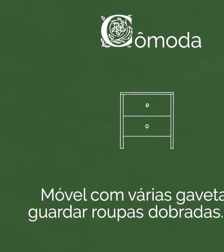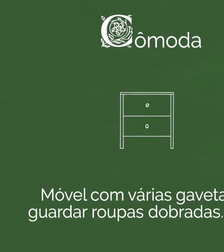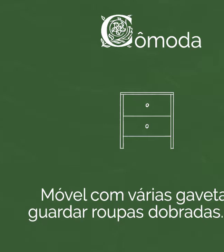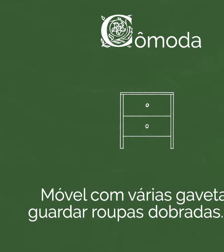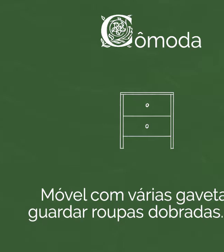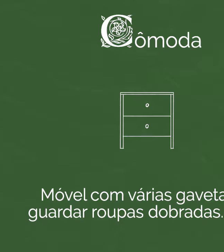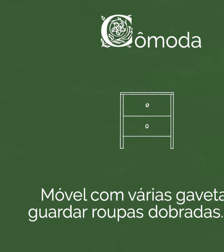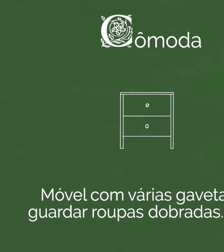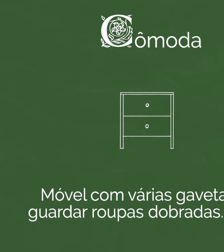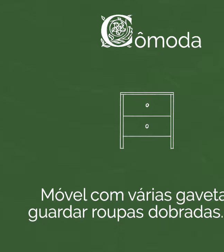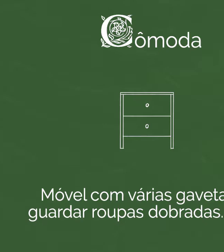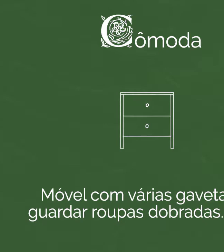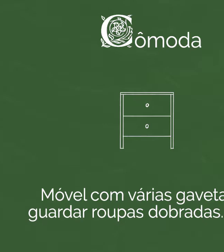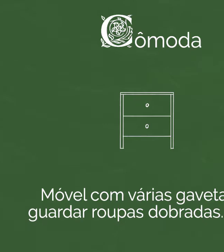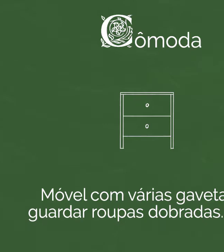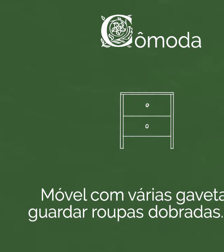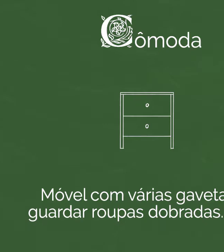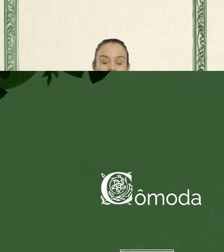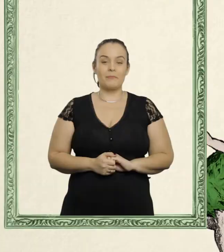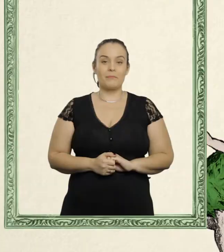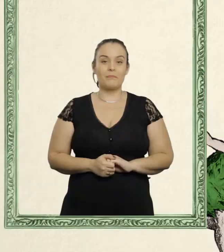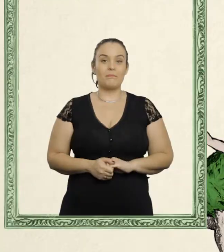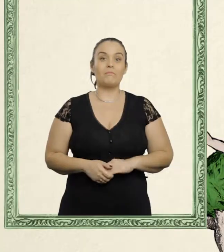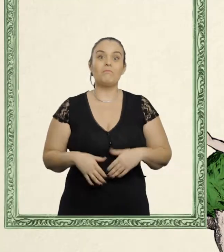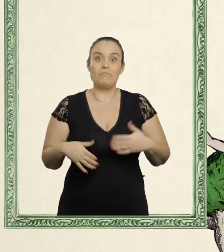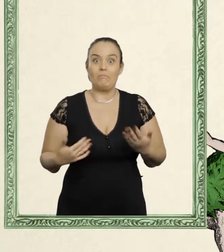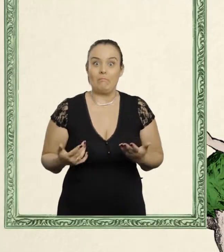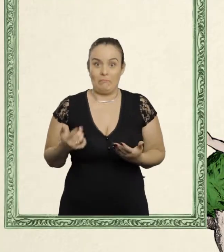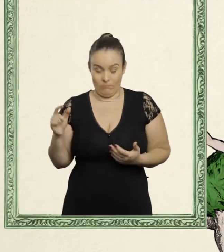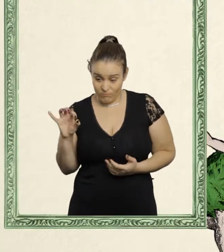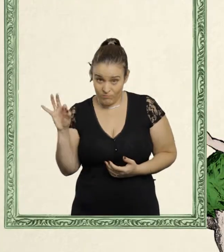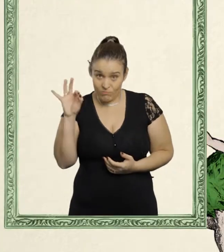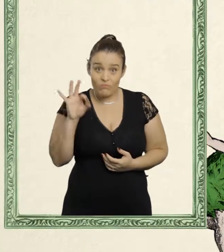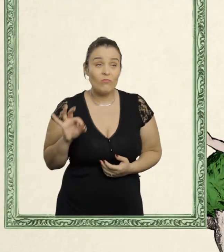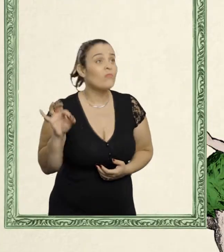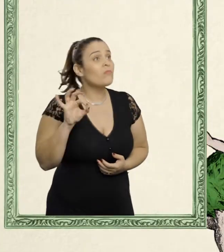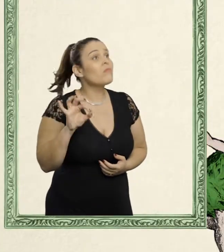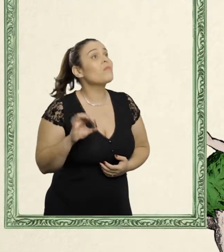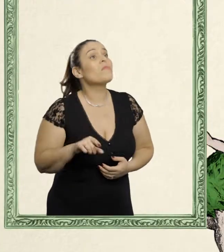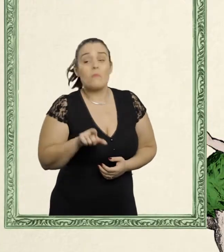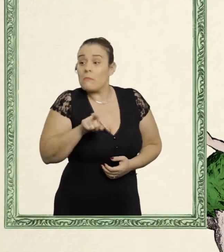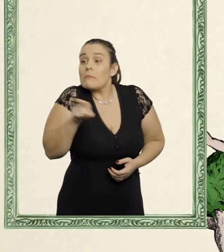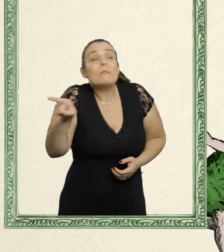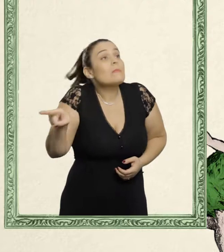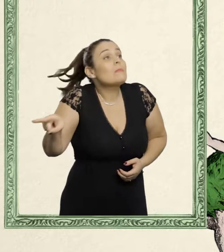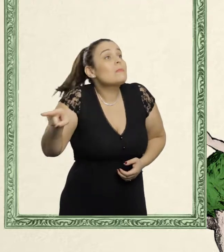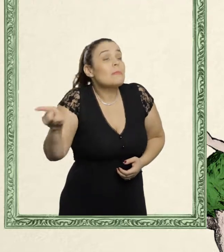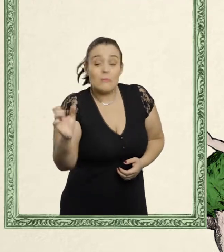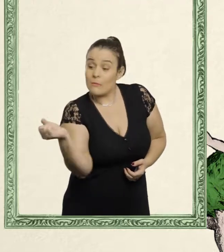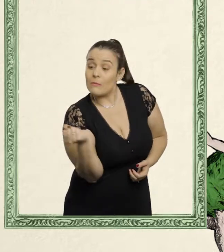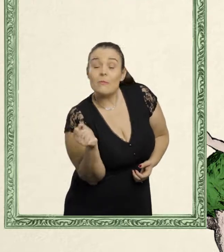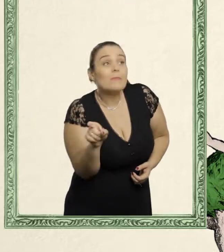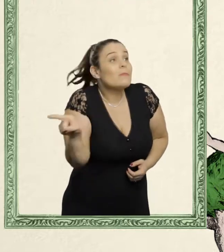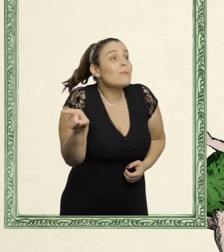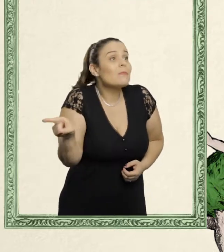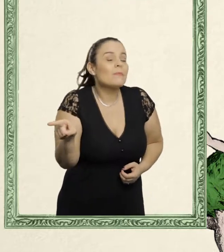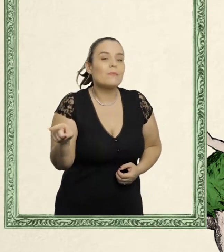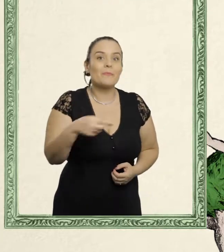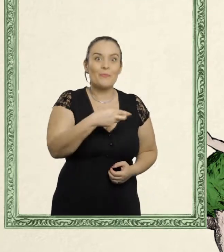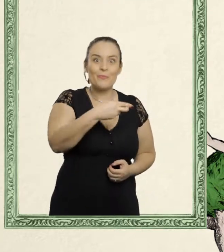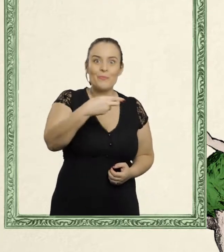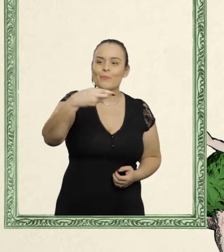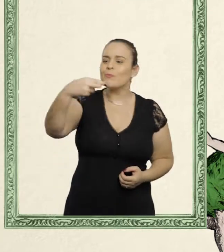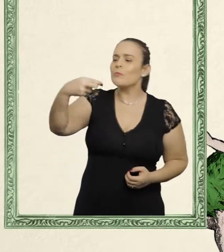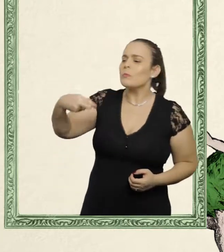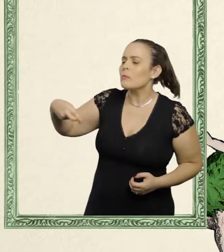gavetas para guardar roupas dobradas. Sininho contou para Peter que a sombra estava na gaveta da cômoda.